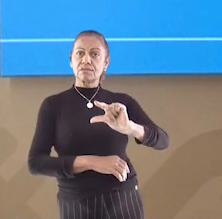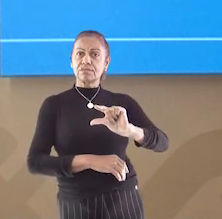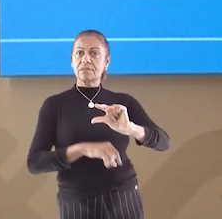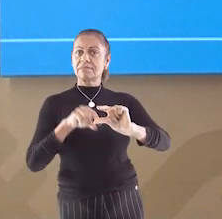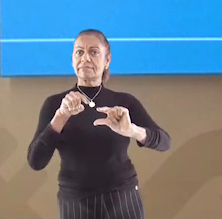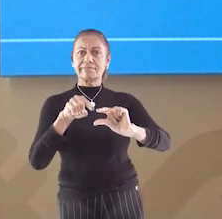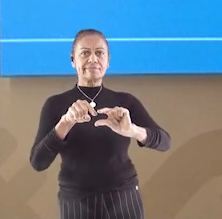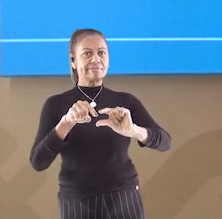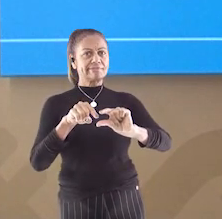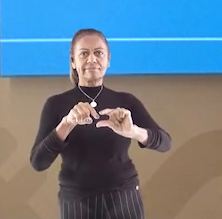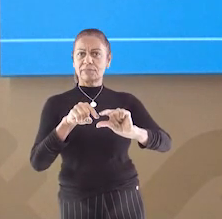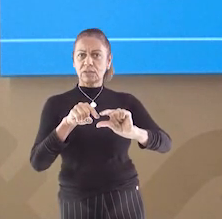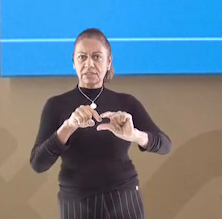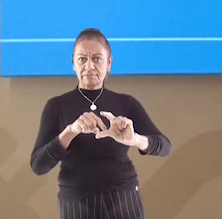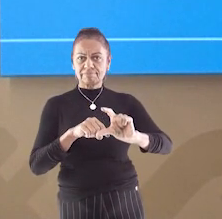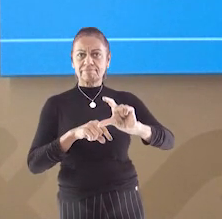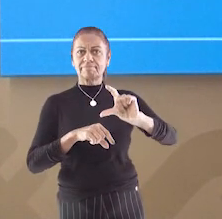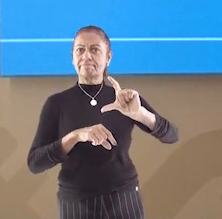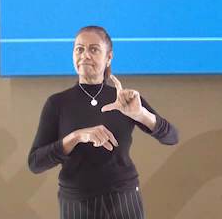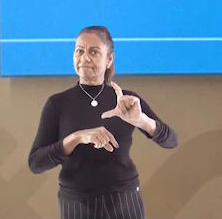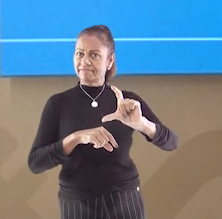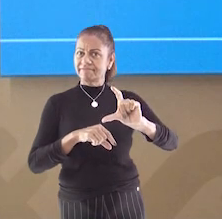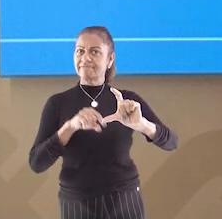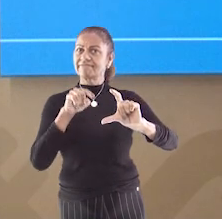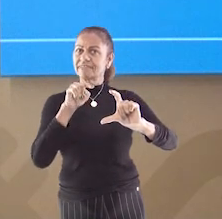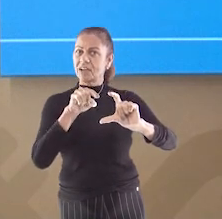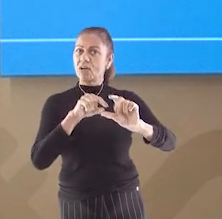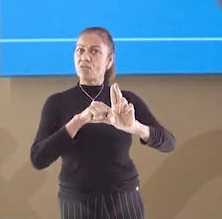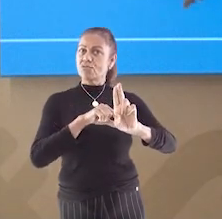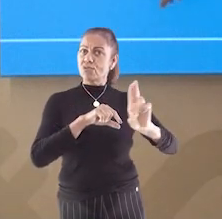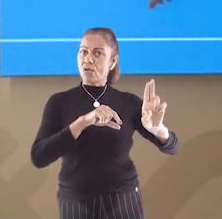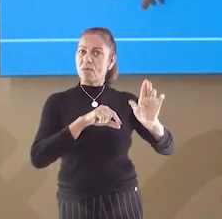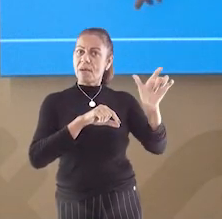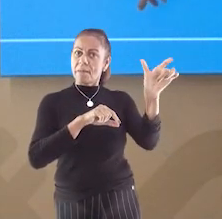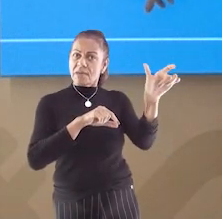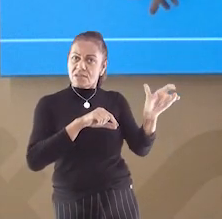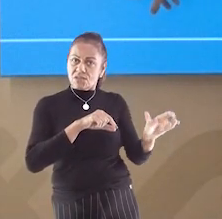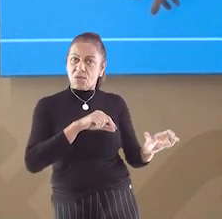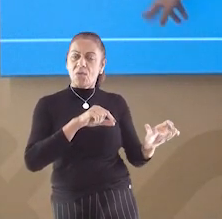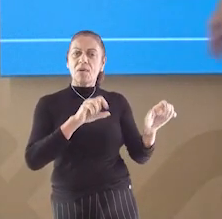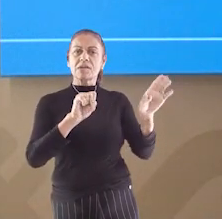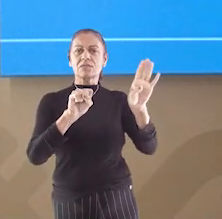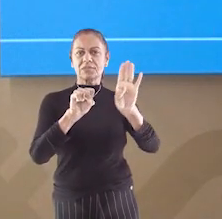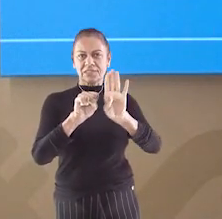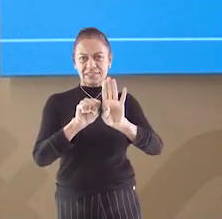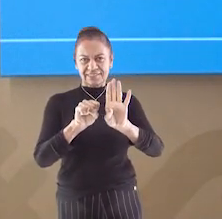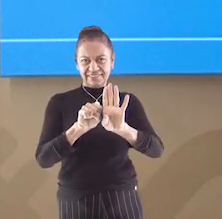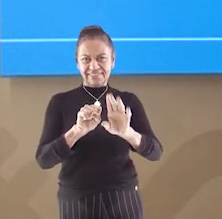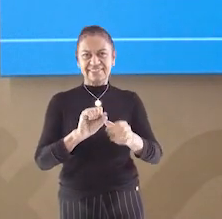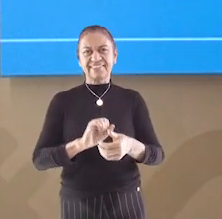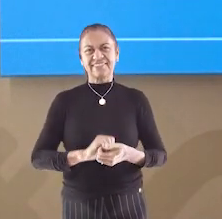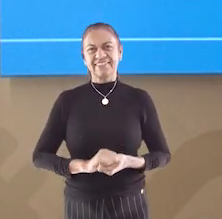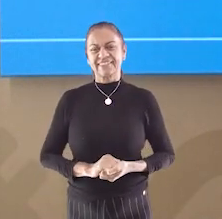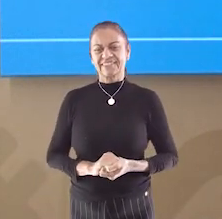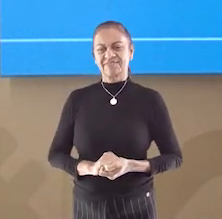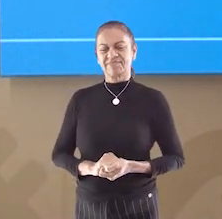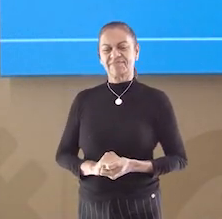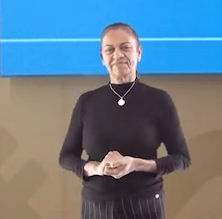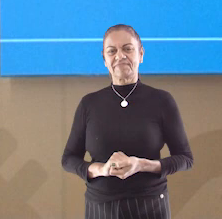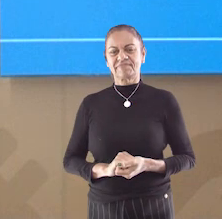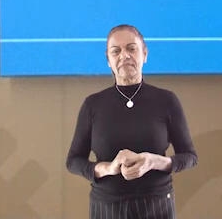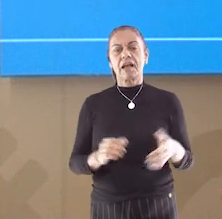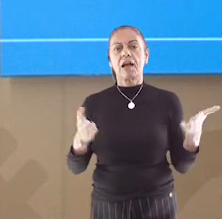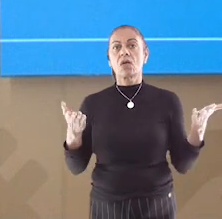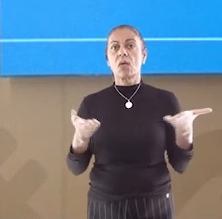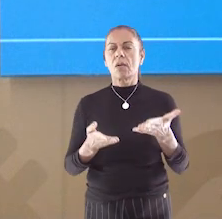escreveu com letra minúscula, o M, ok? Mas tem que ser com letra maiúscula. É um nome de uma pessoa,